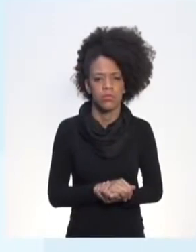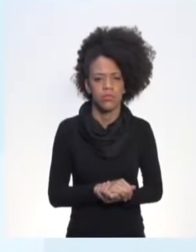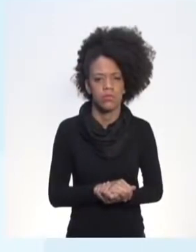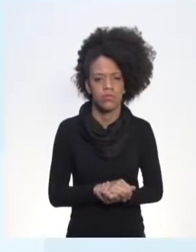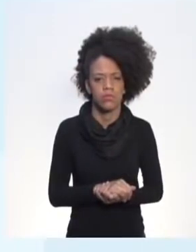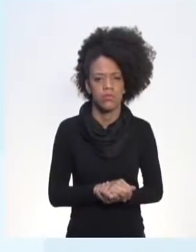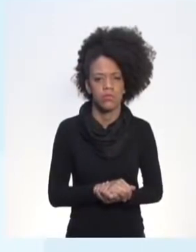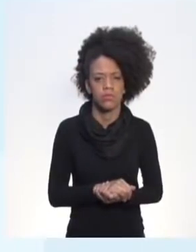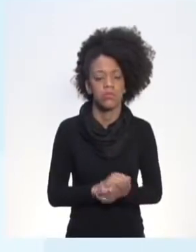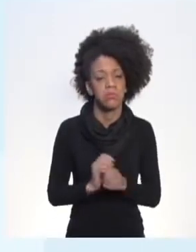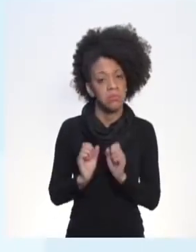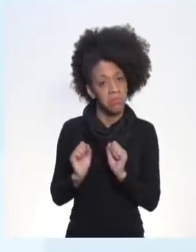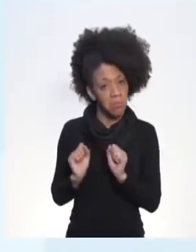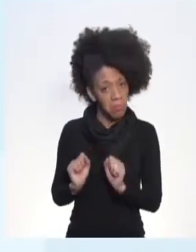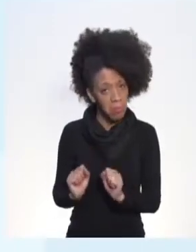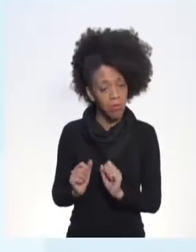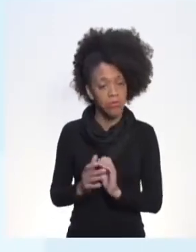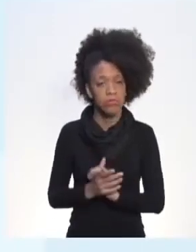pode-se